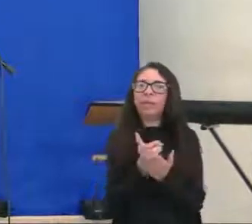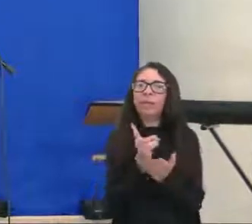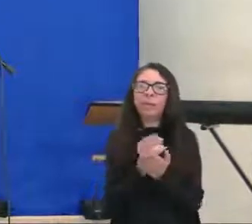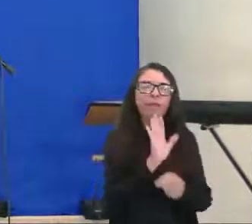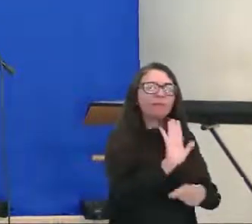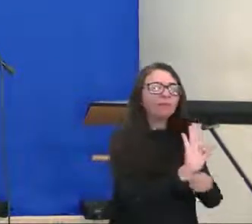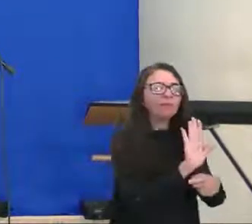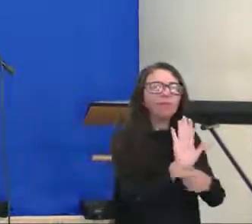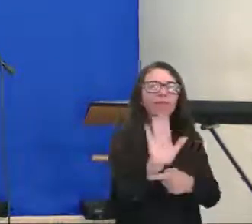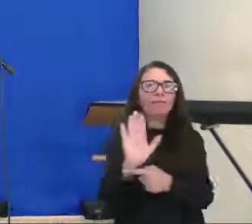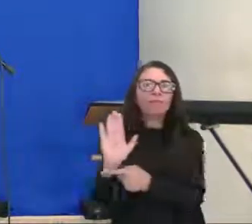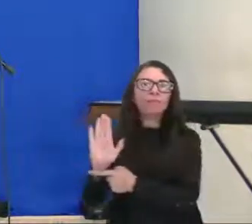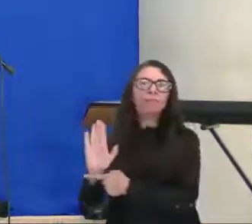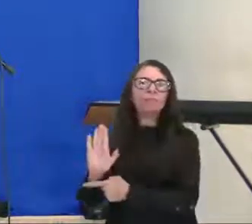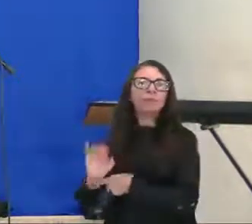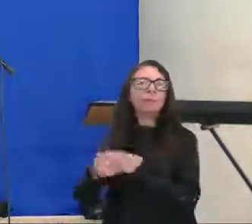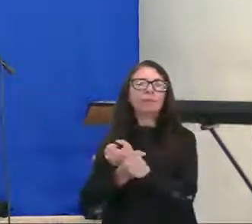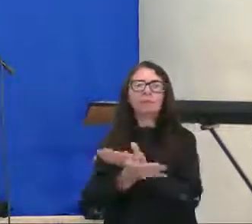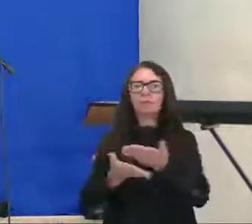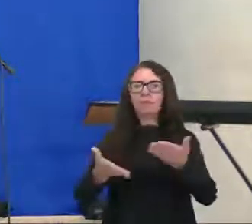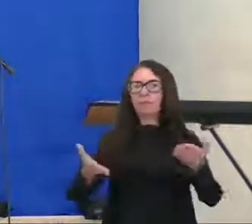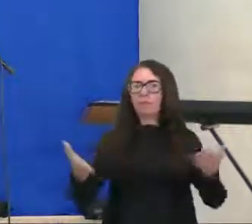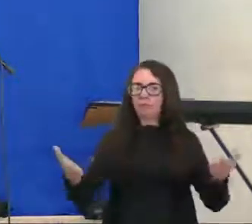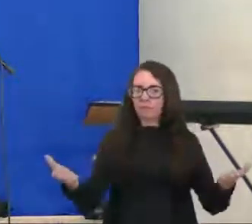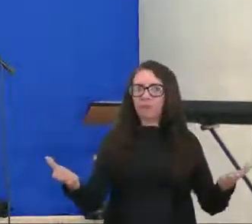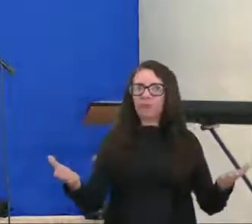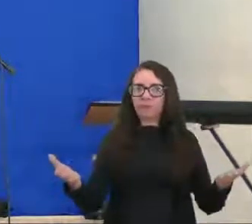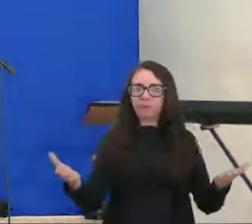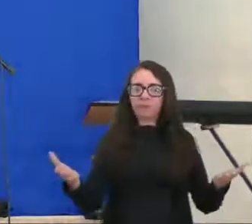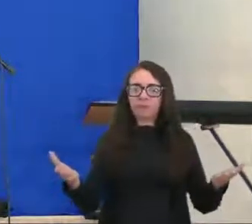Romanos 12:13,